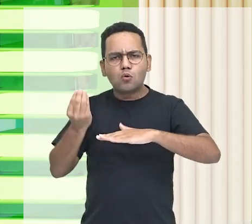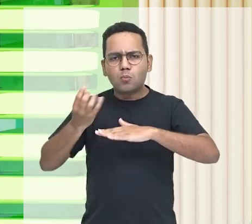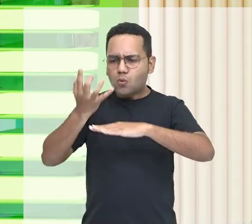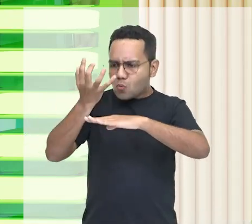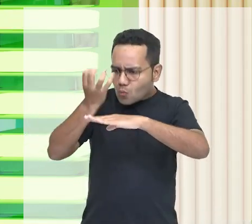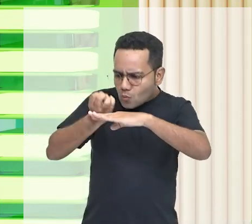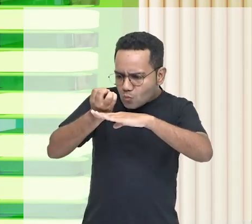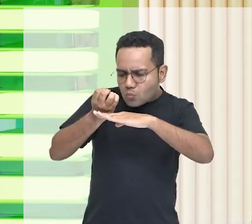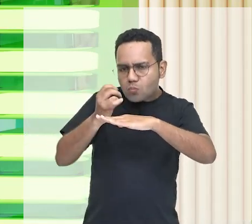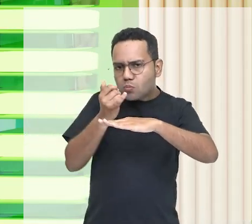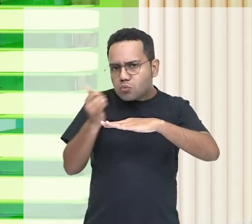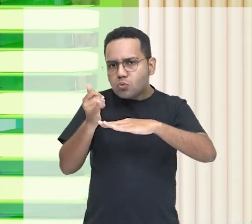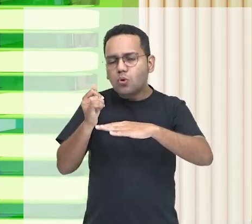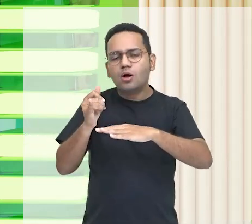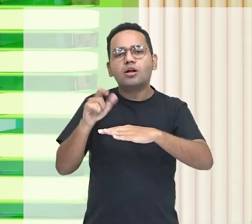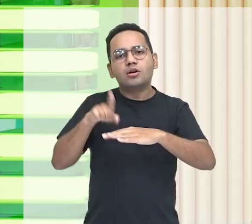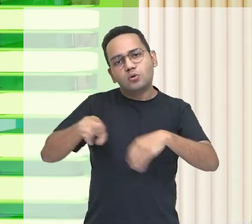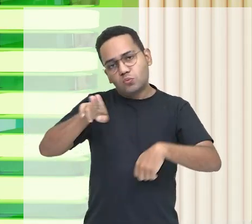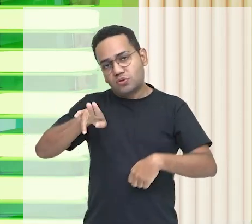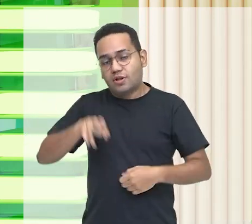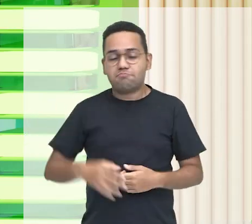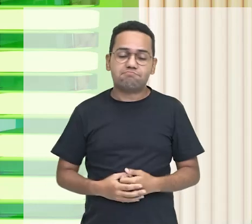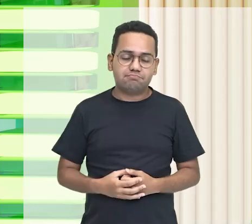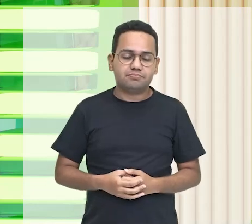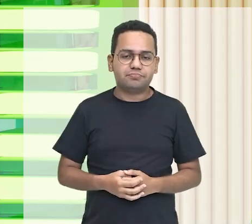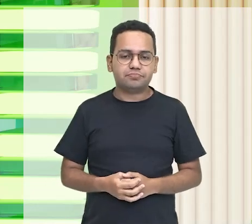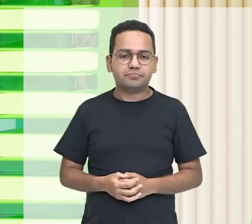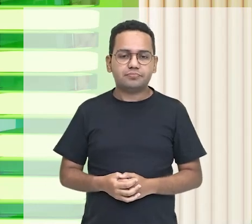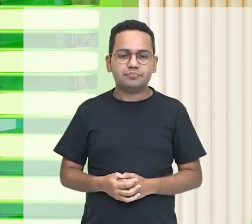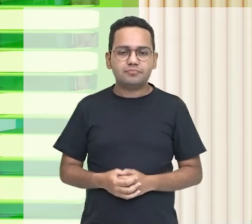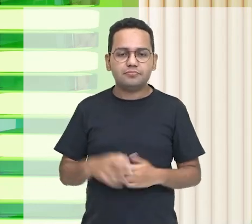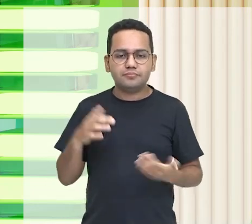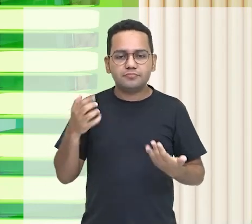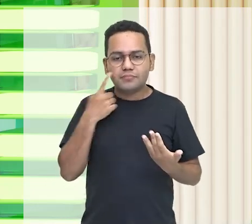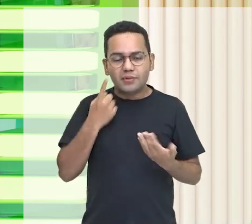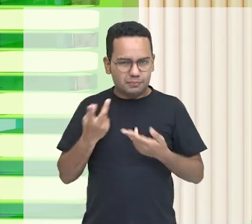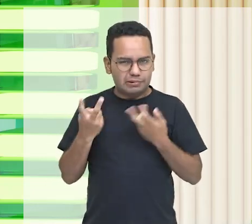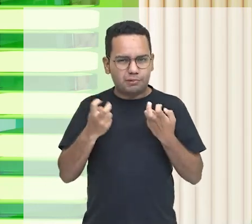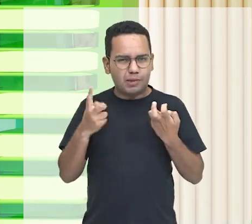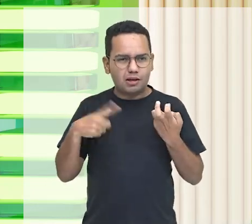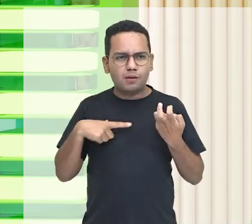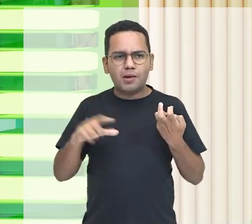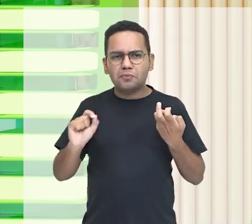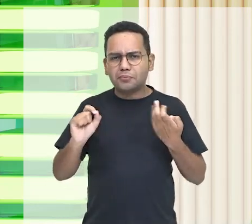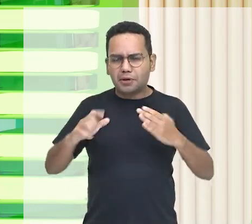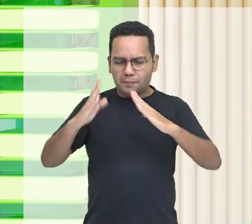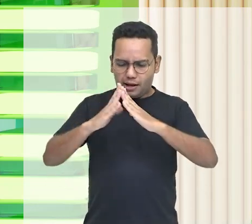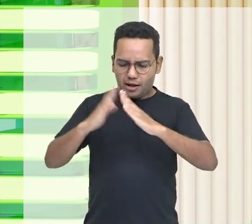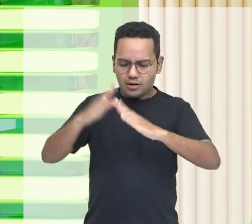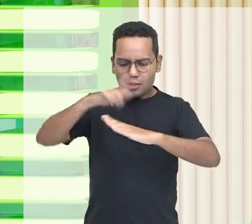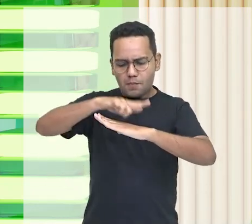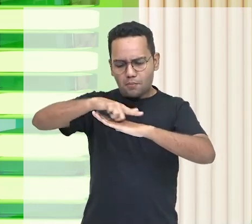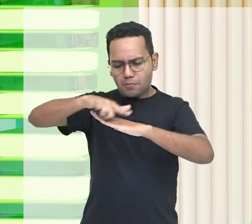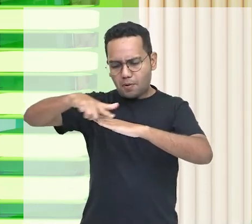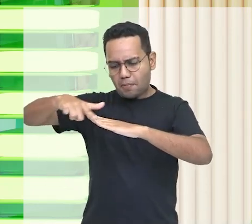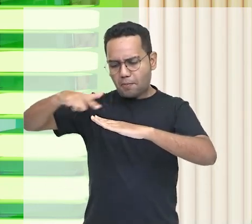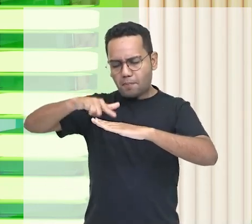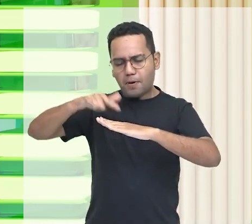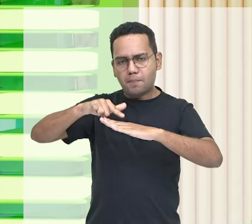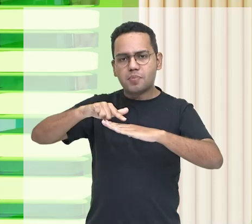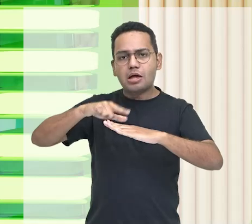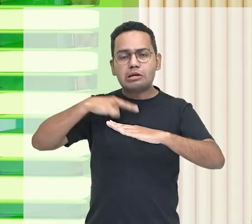captada e chegando na sua casa. Vocês perceberam aí pelo painel, acontece ali a distribuição